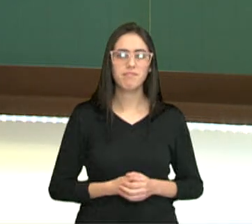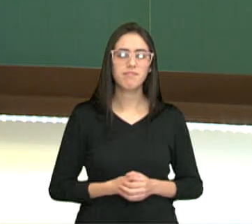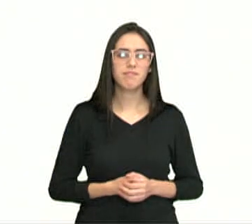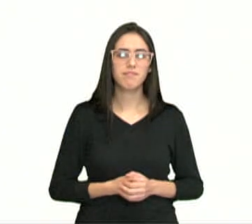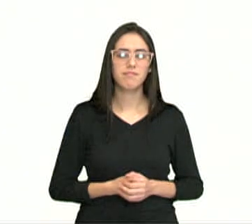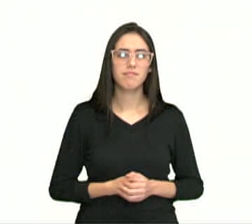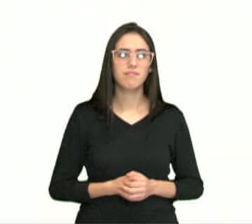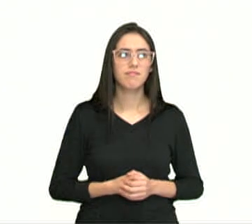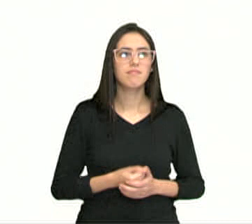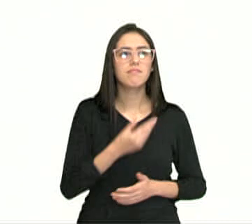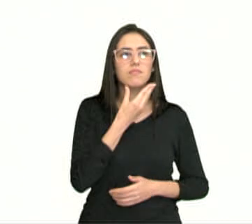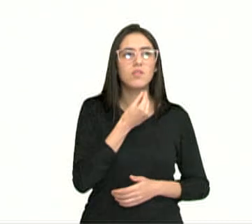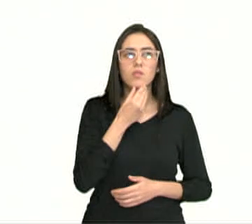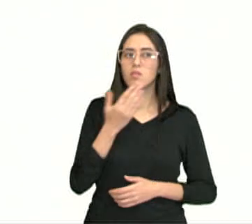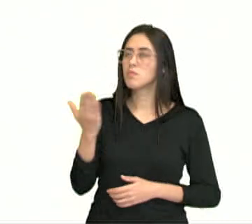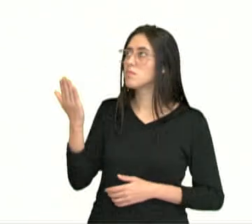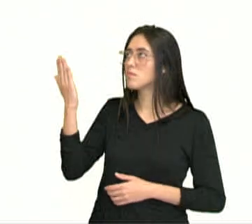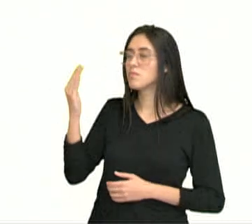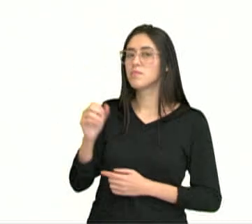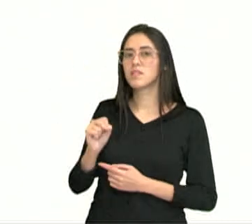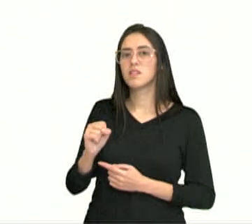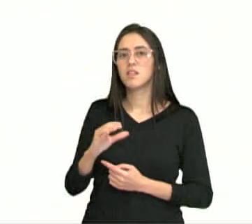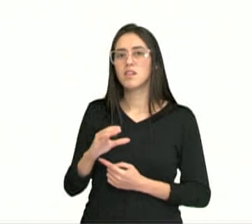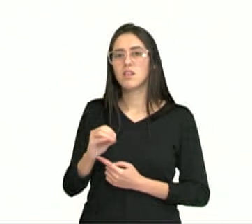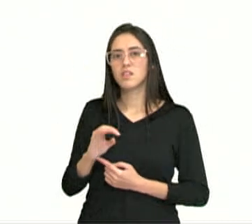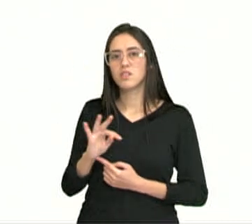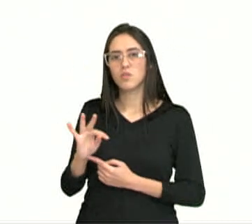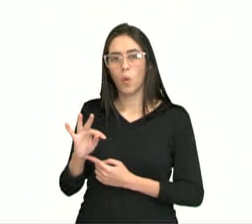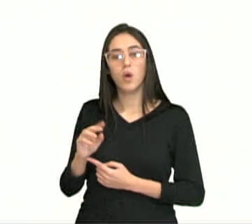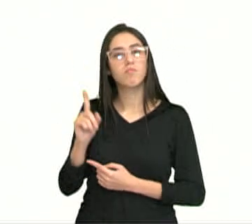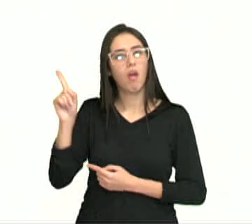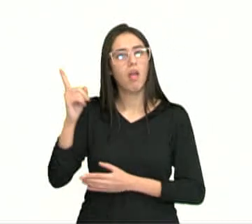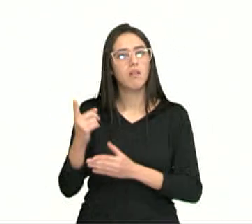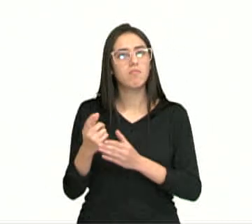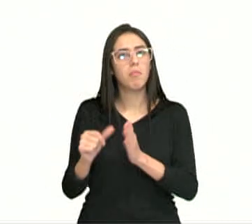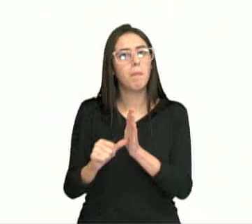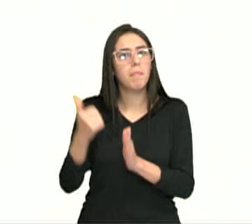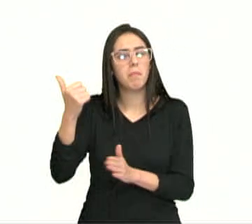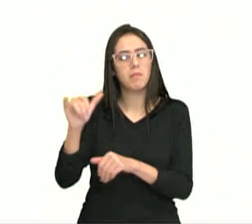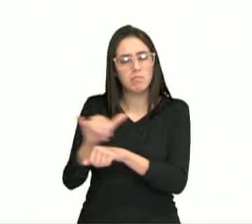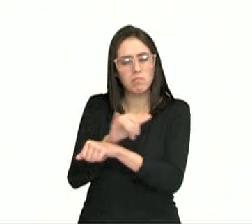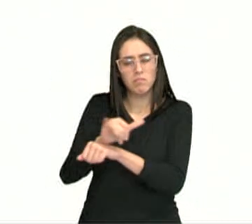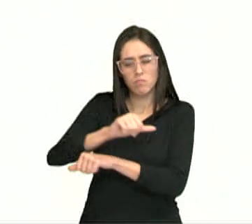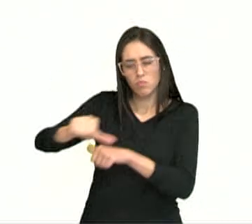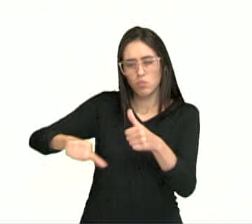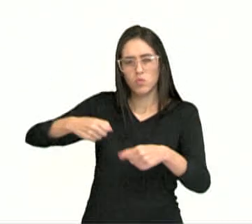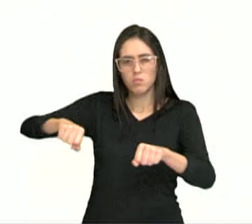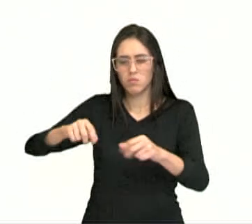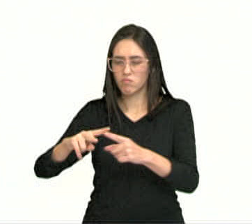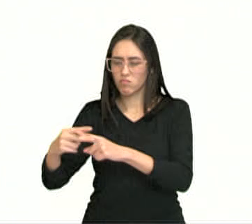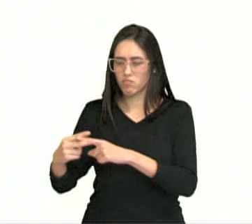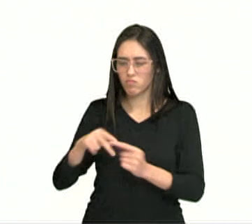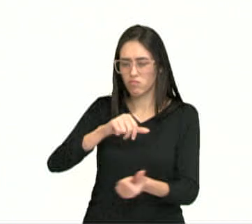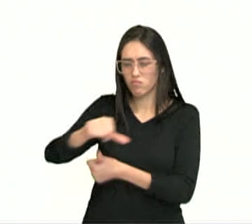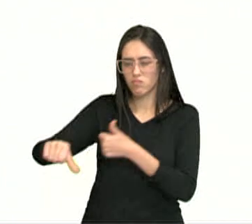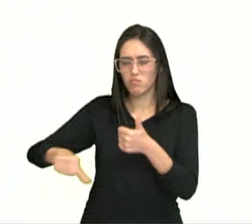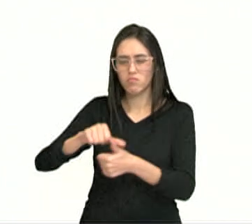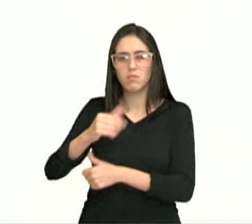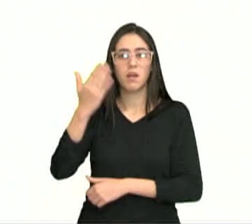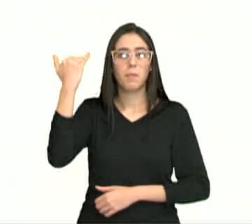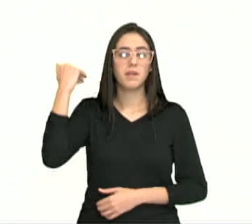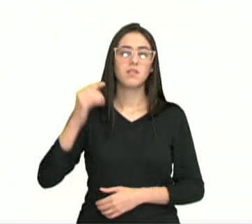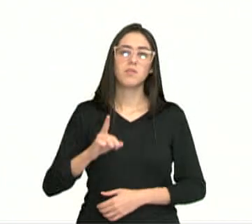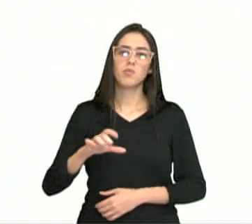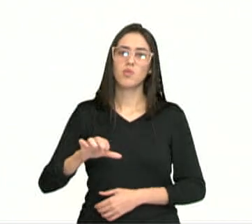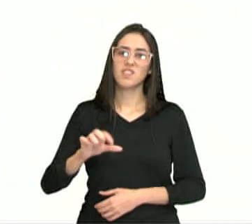Finley Scott foi o primeiro a modificar uma bicicleta para andar na terra e descer colinas lá na década de 50, então